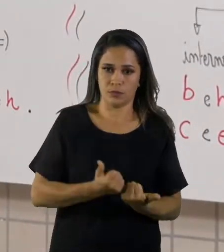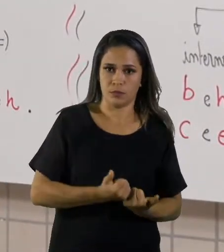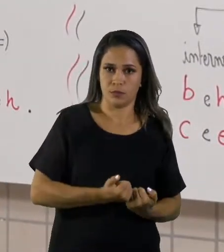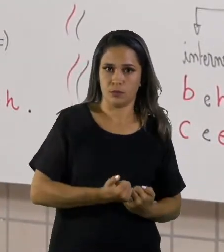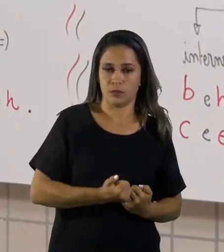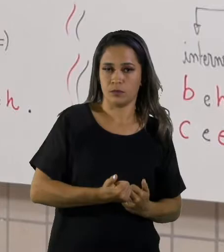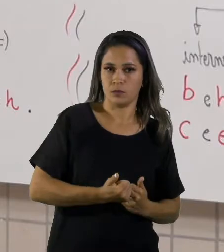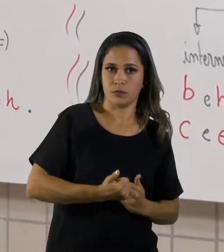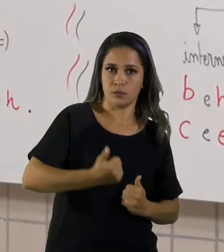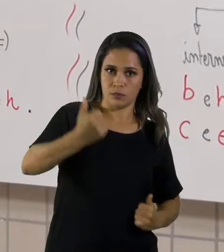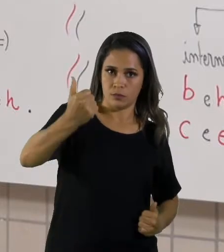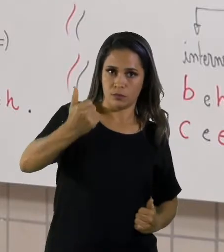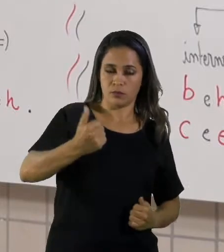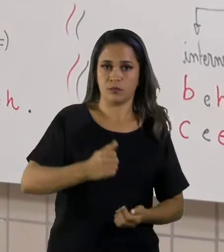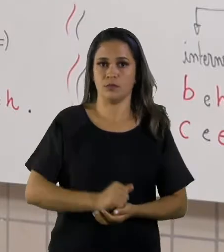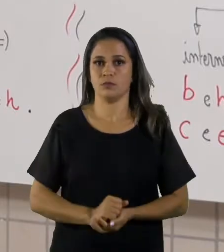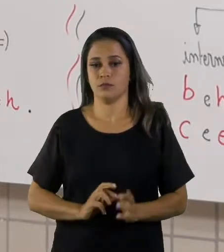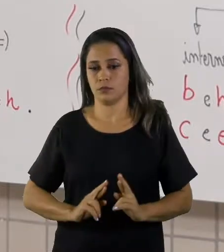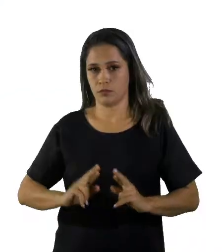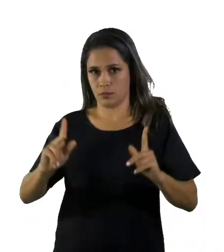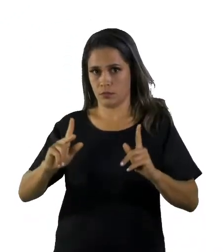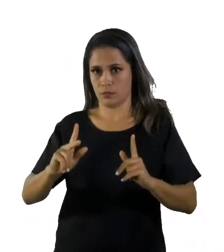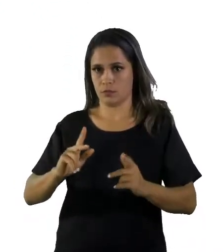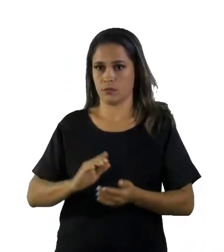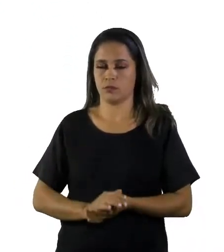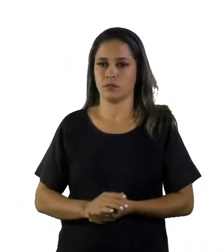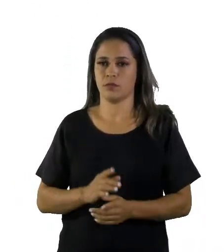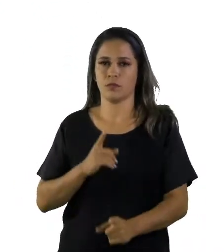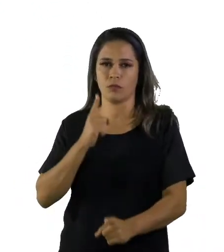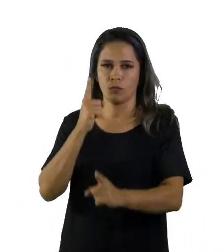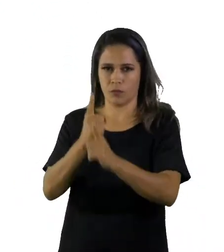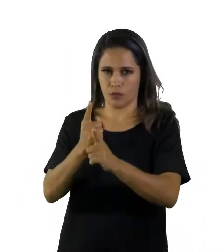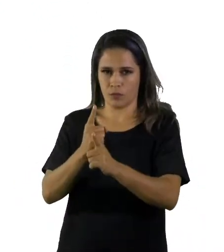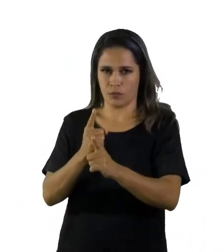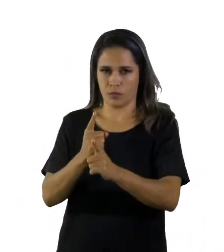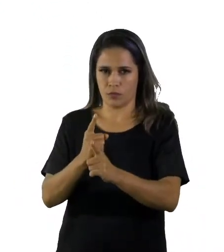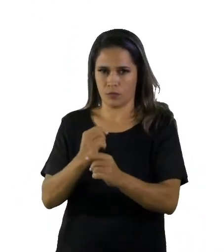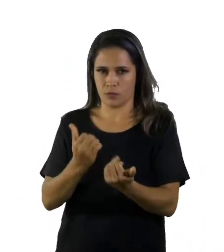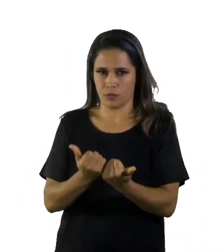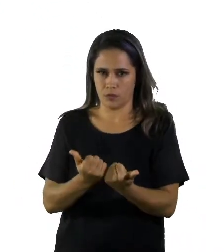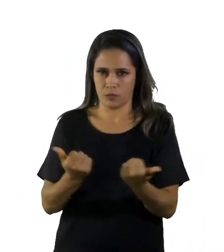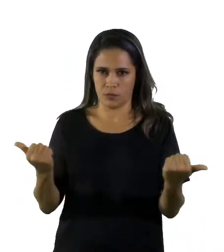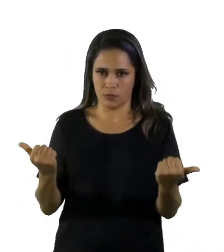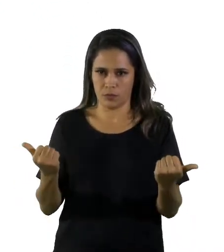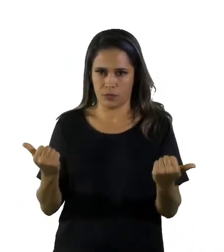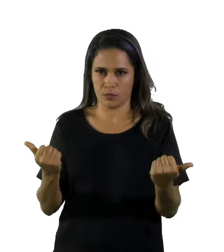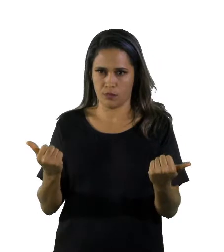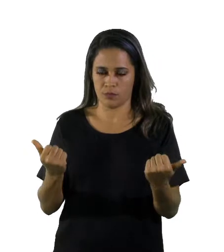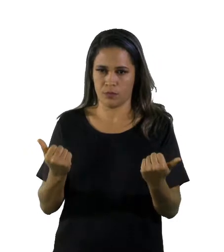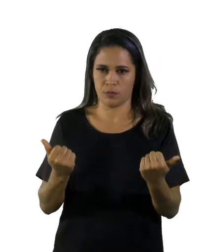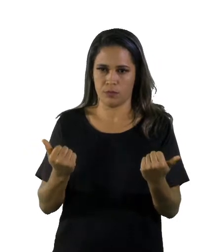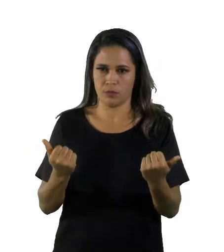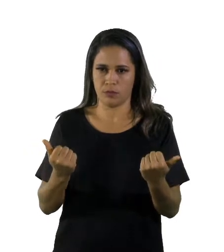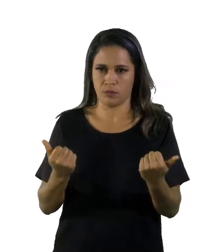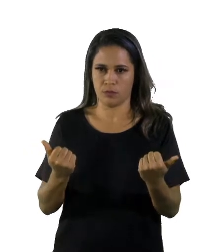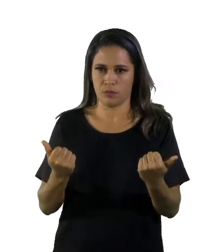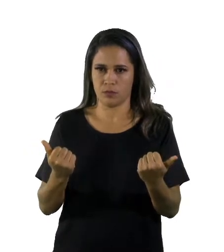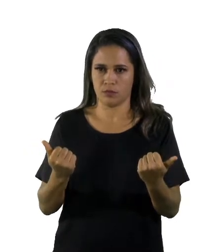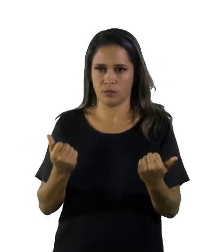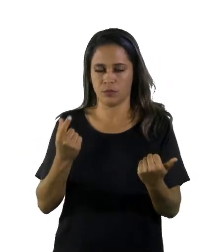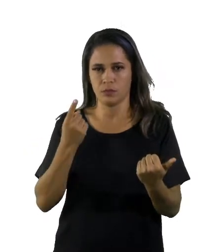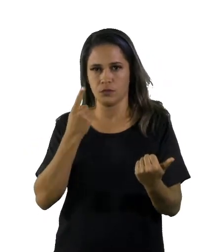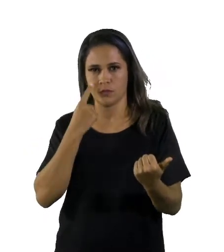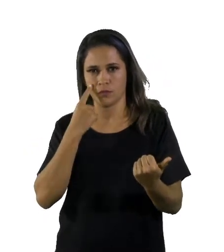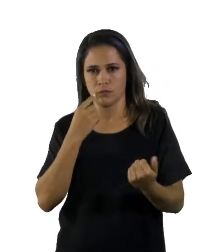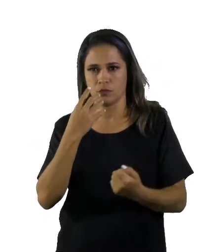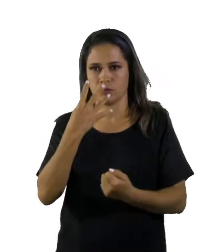numa direção diferente, tudo bem? O encontro dessas retas, o ponto de concorrência entre essas retas, me formaram